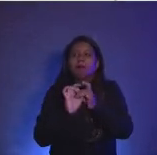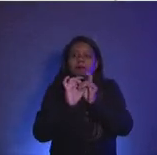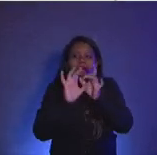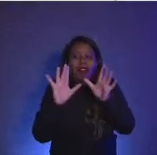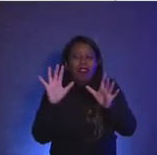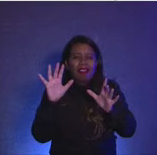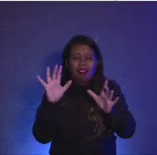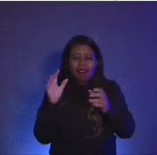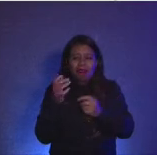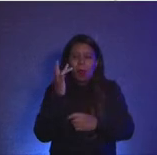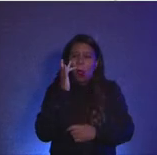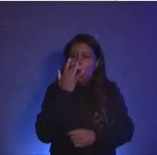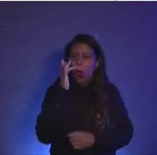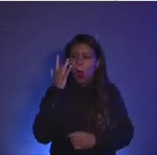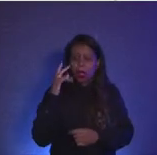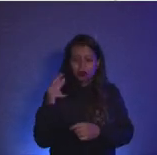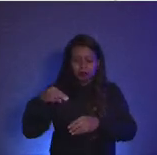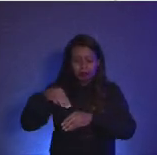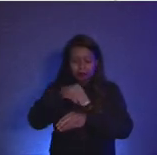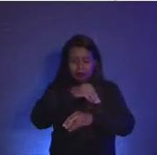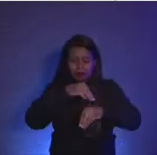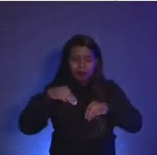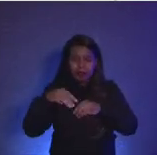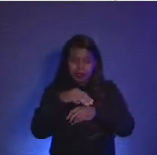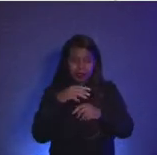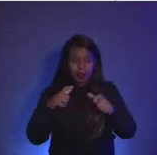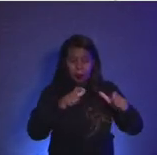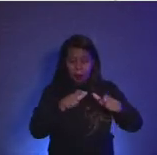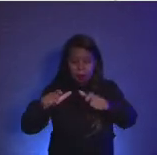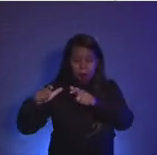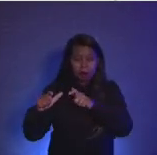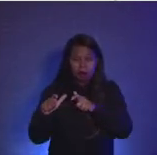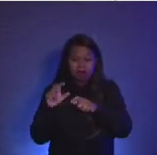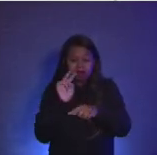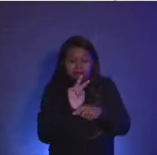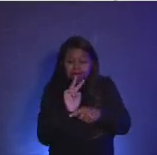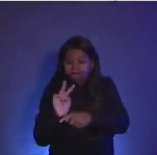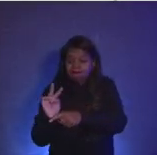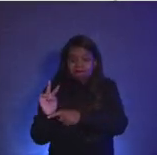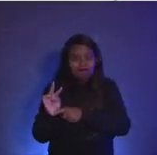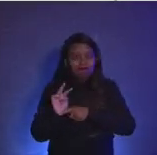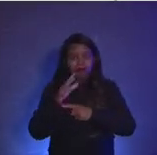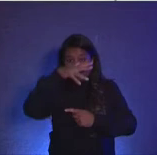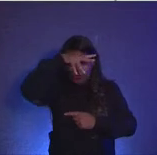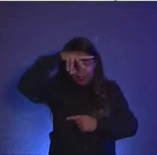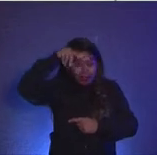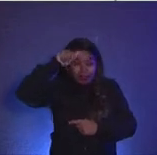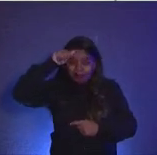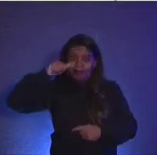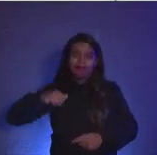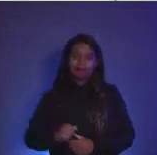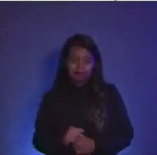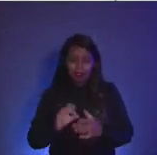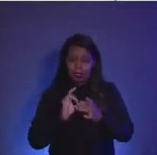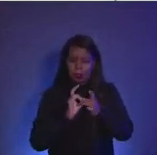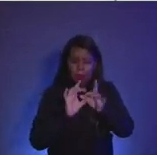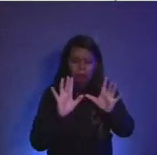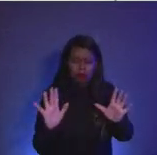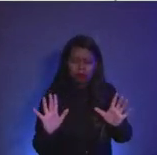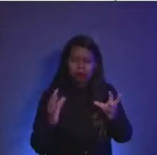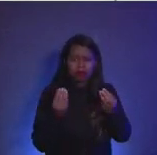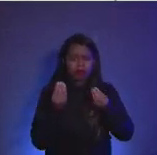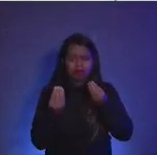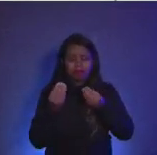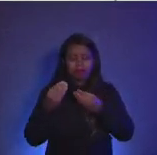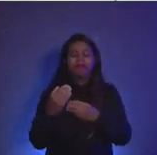garimpo de ouro numa das áreas mais preservadas, mais intocadas da Amazônia, na fronteira do Brasil com a